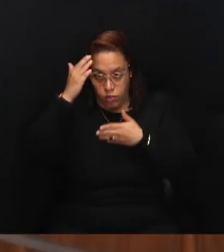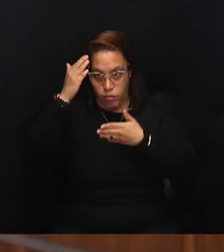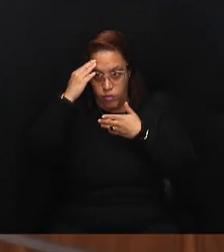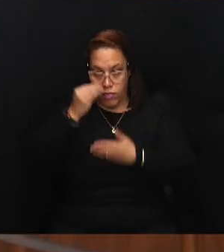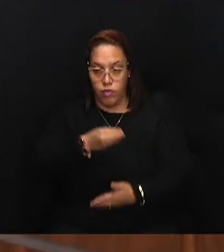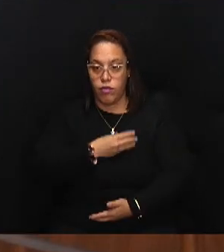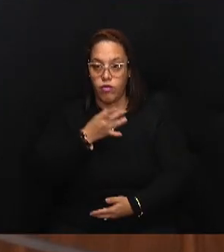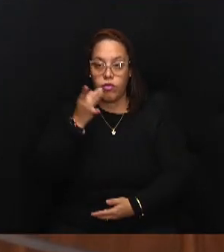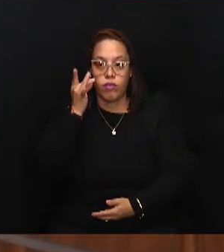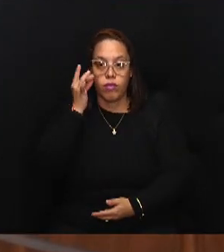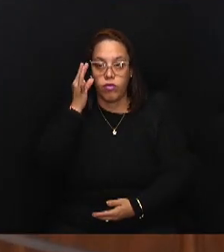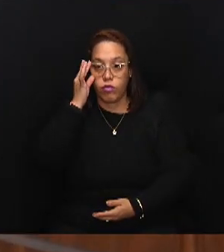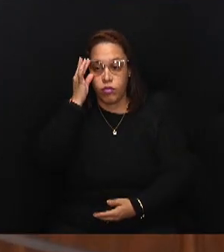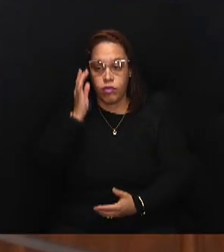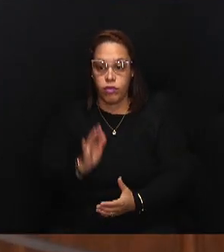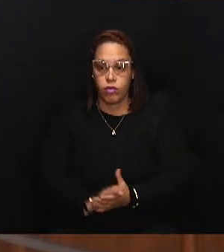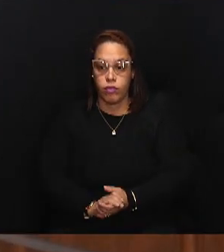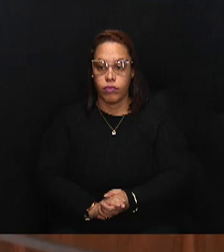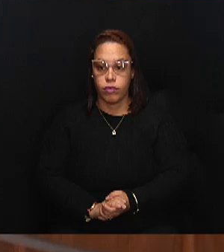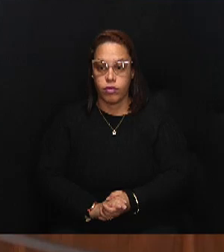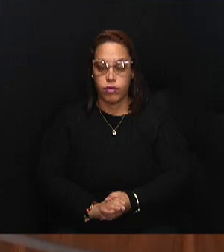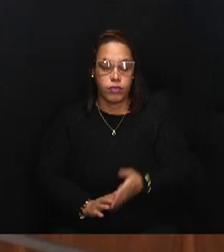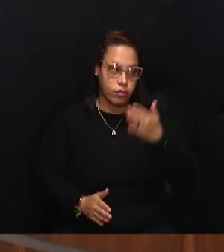doutor Leandro. Agradeço mais uma vez, vereador.